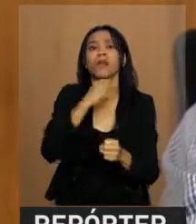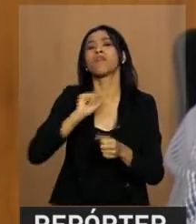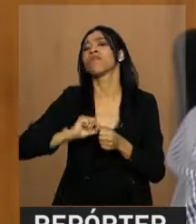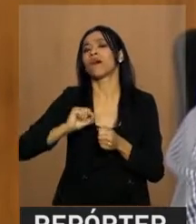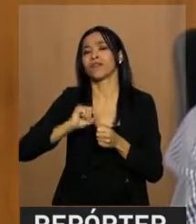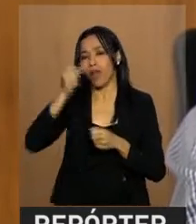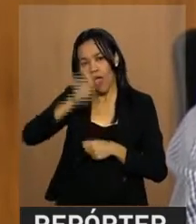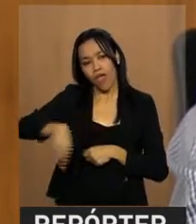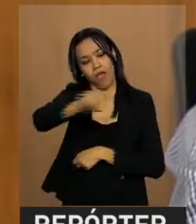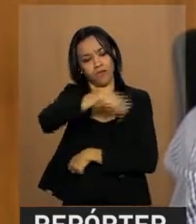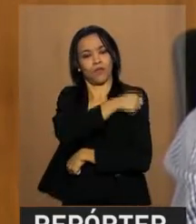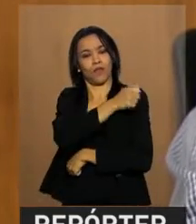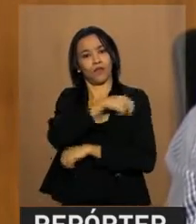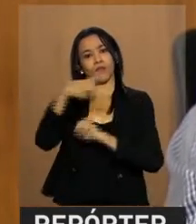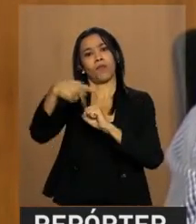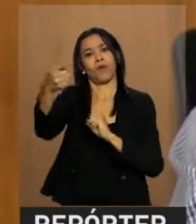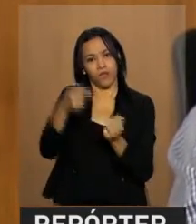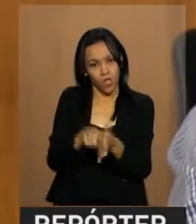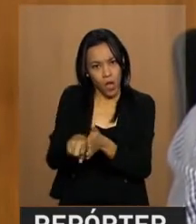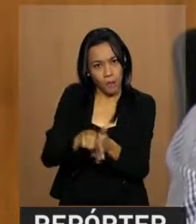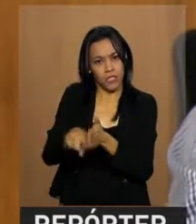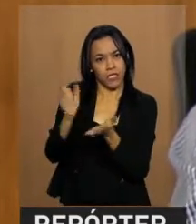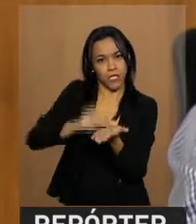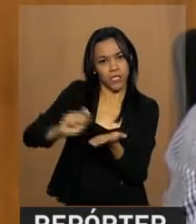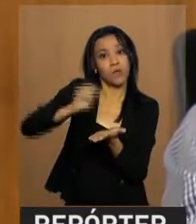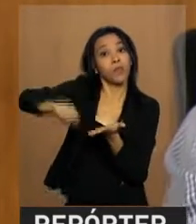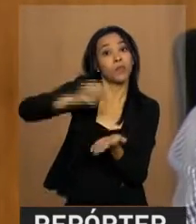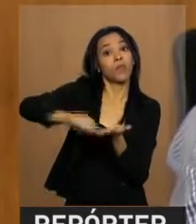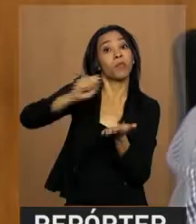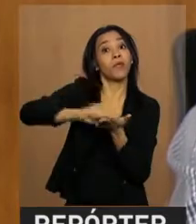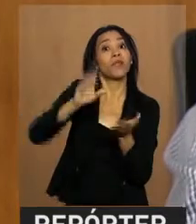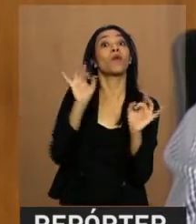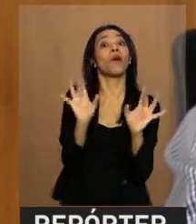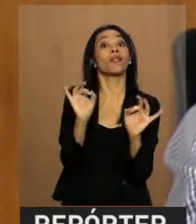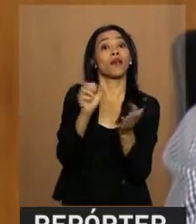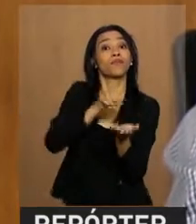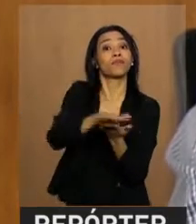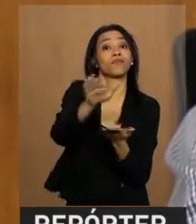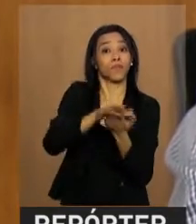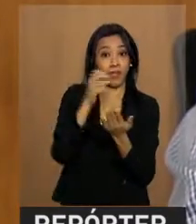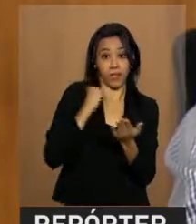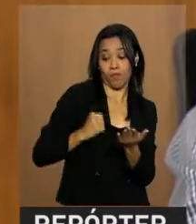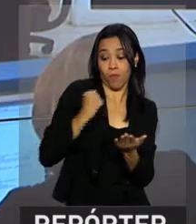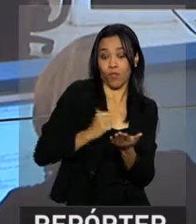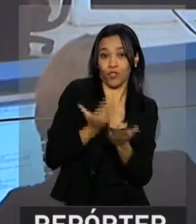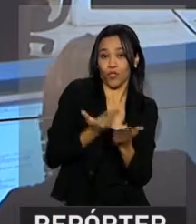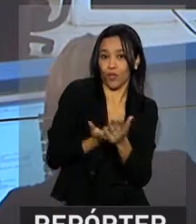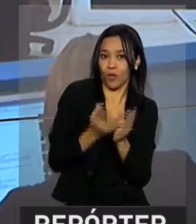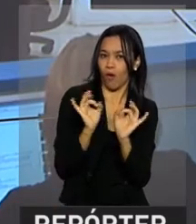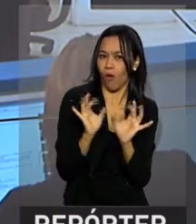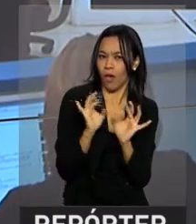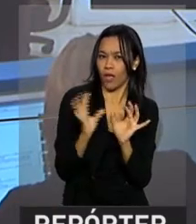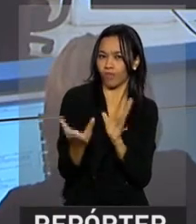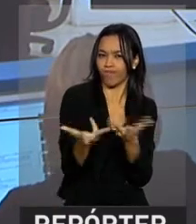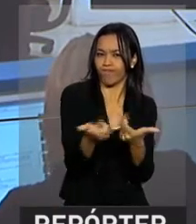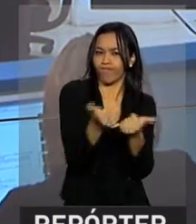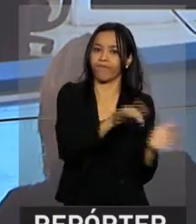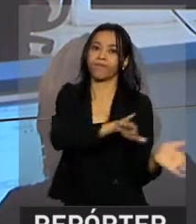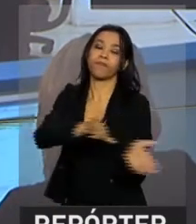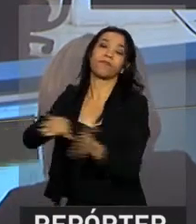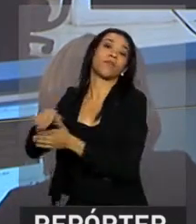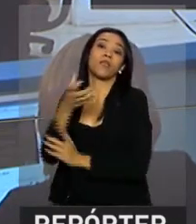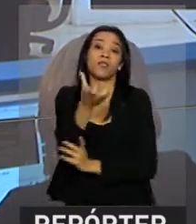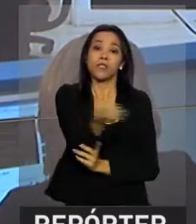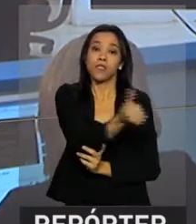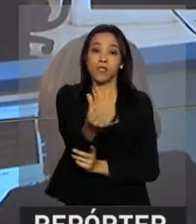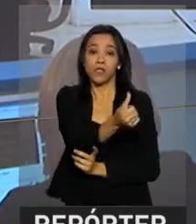são os alunos de pós-graduação e quem é que pública com mais qualidade a quem tem bolsa de estudos sessenta e seis por cento